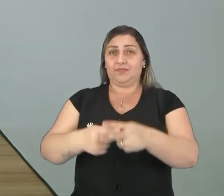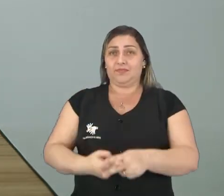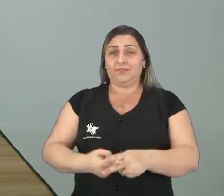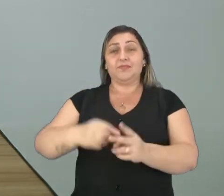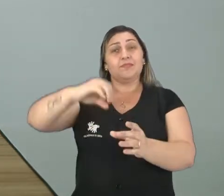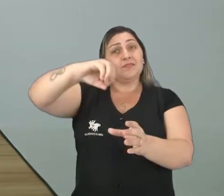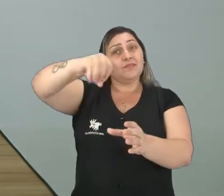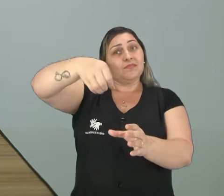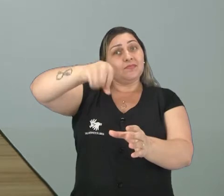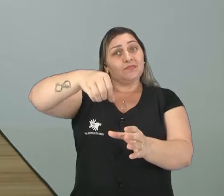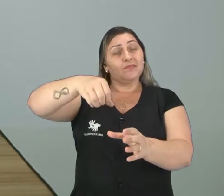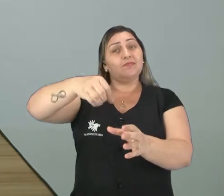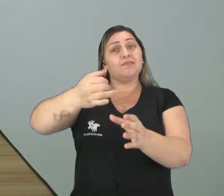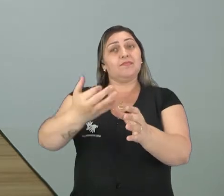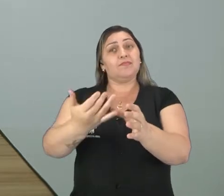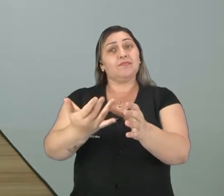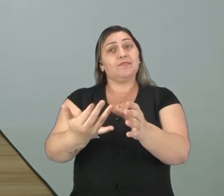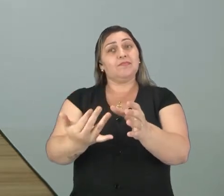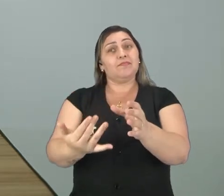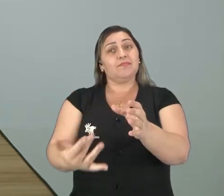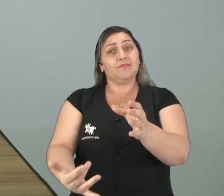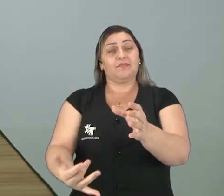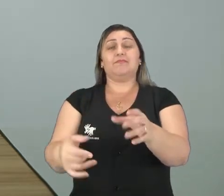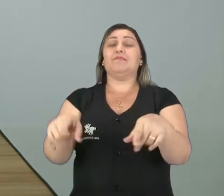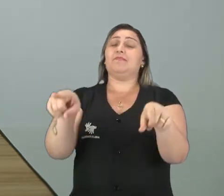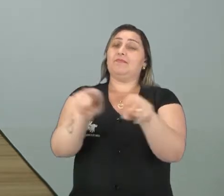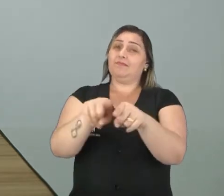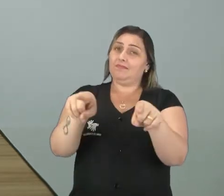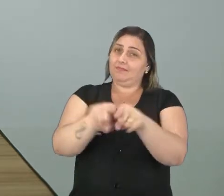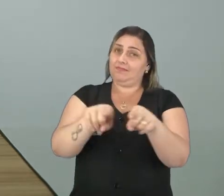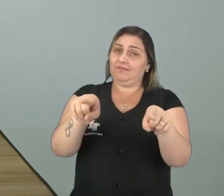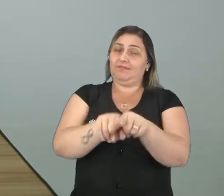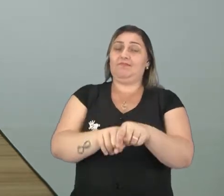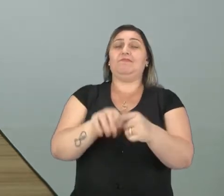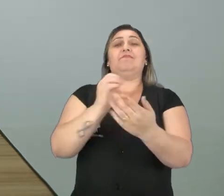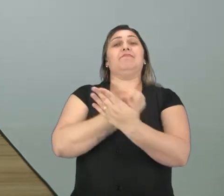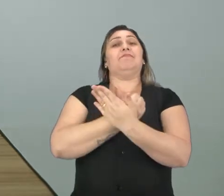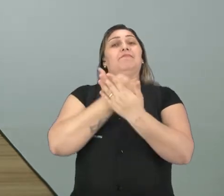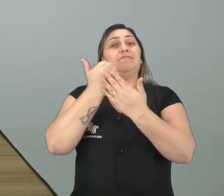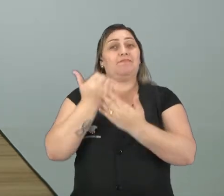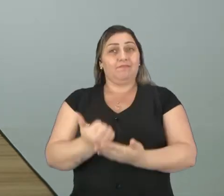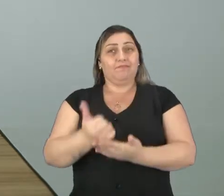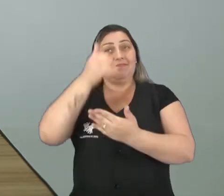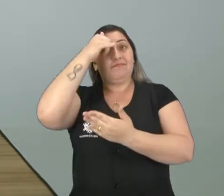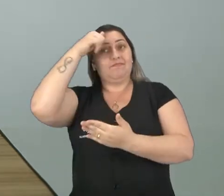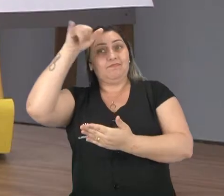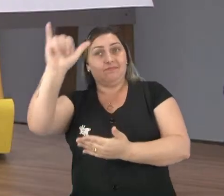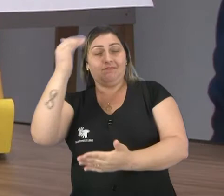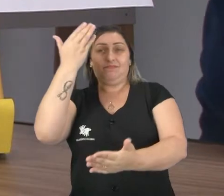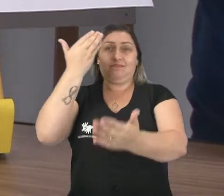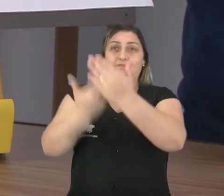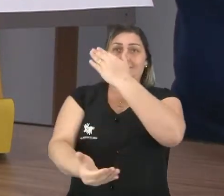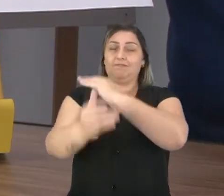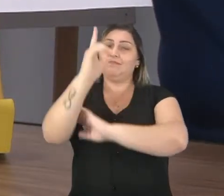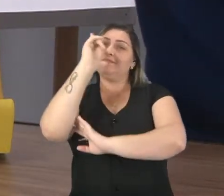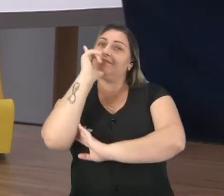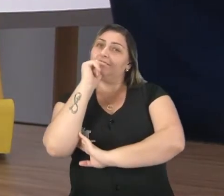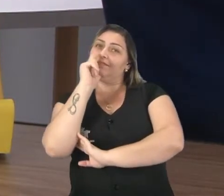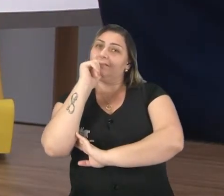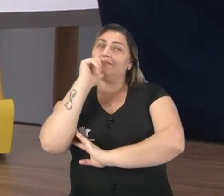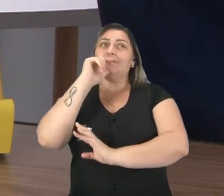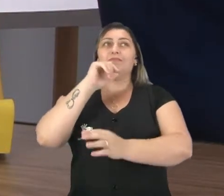Consertar torneiras com vazamentos. Também, esta é uma ação que